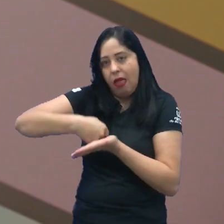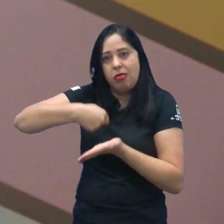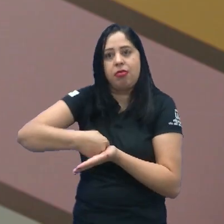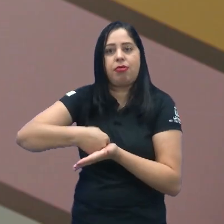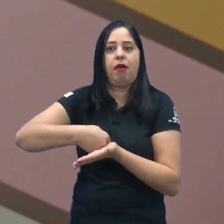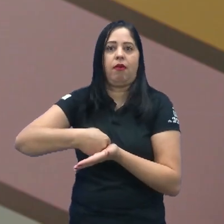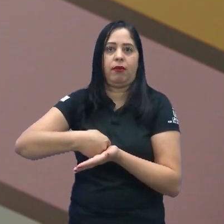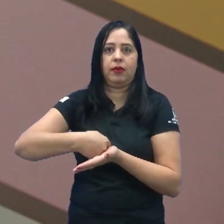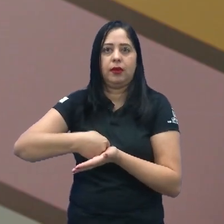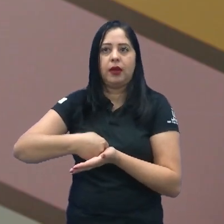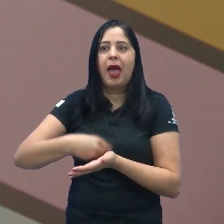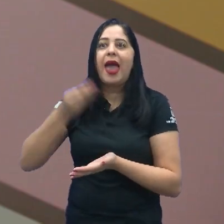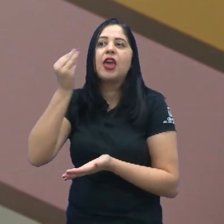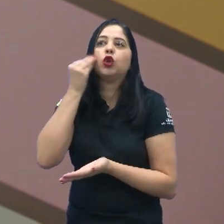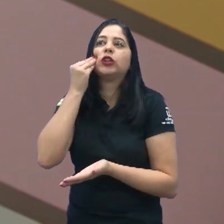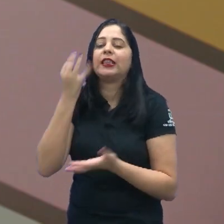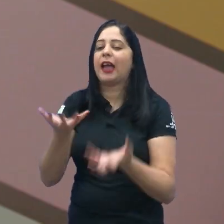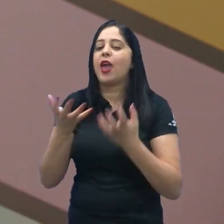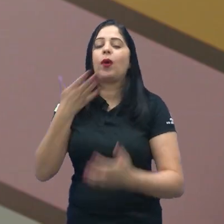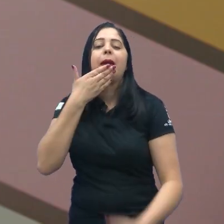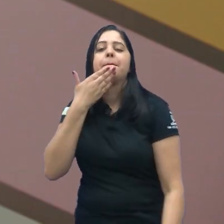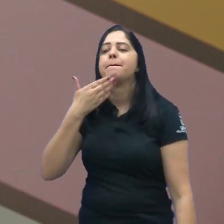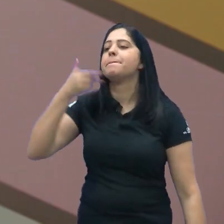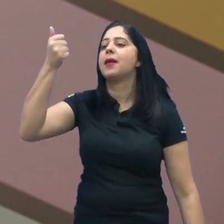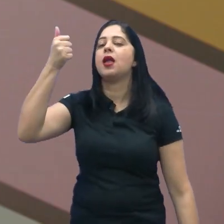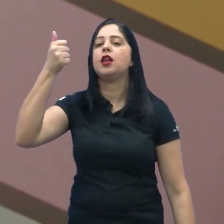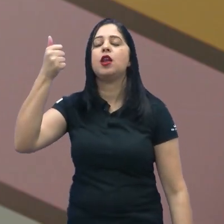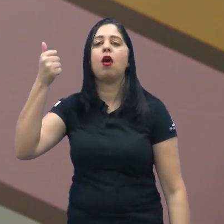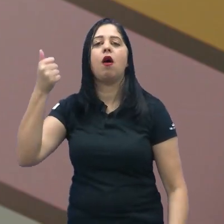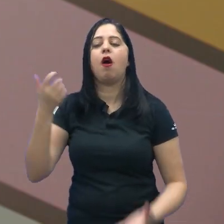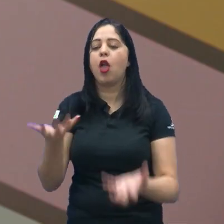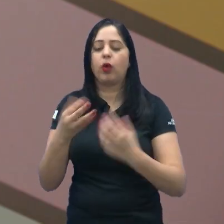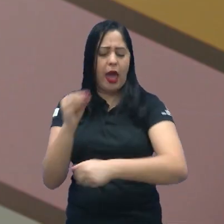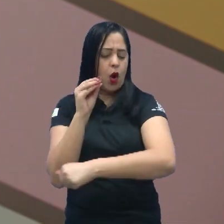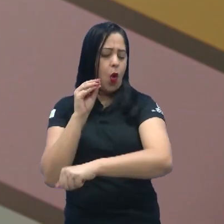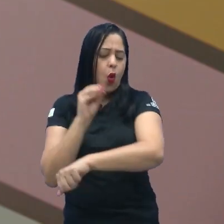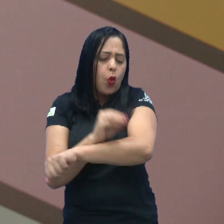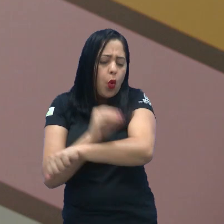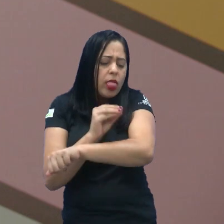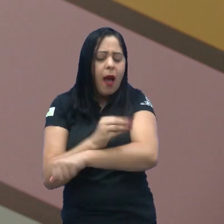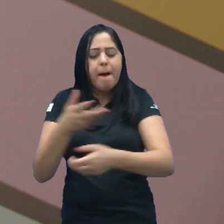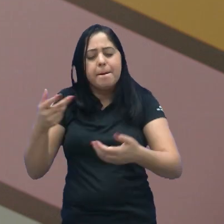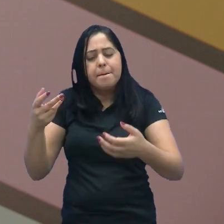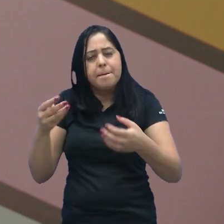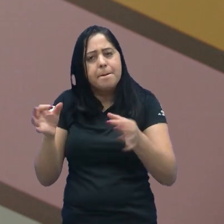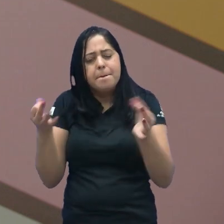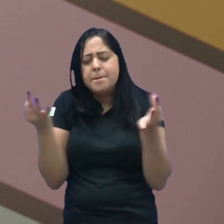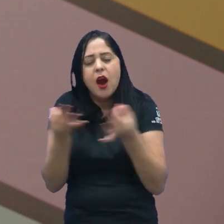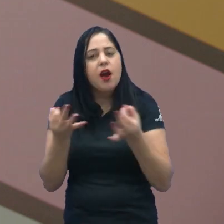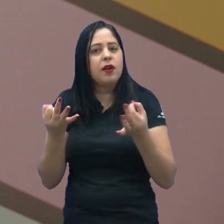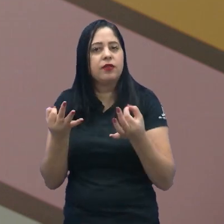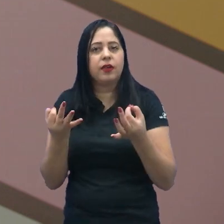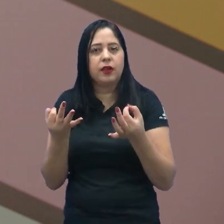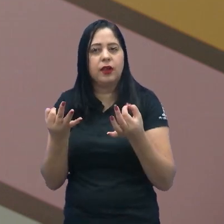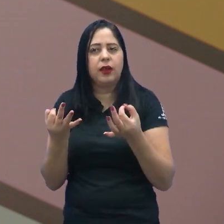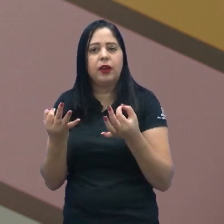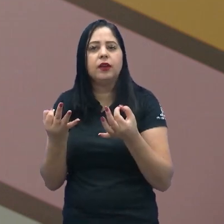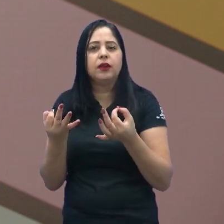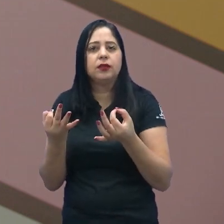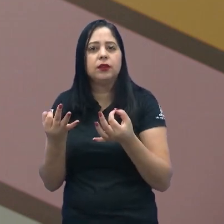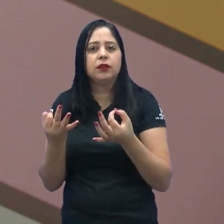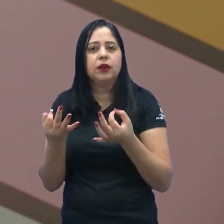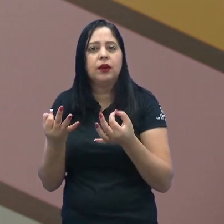Em tentar ser a melhor mãe, em tentar ser a melhor pessoa, em tentar ser a melhor provedora do amor, né? Naquele